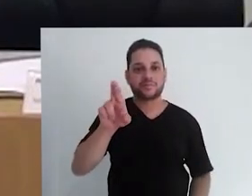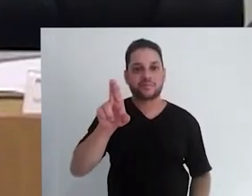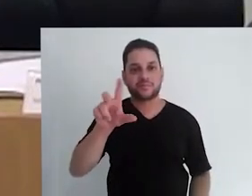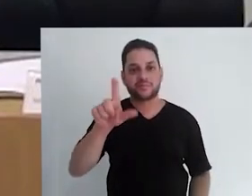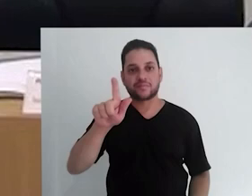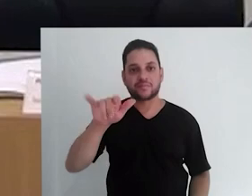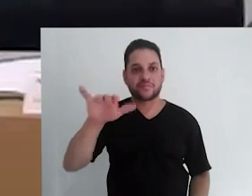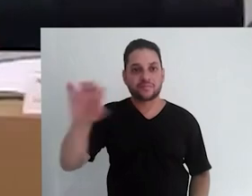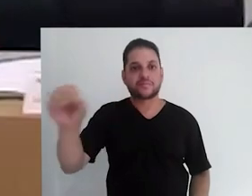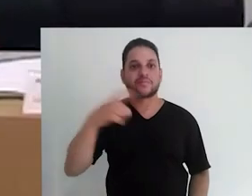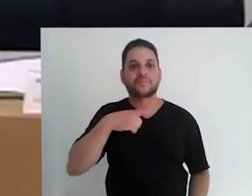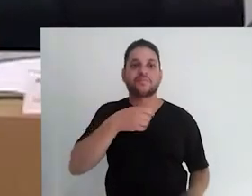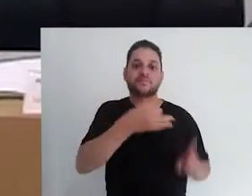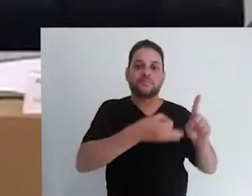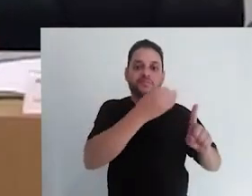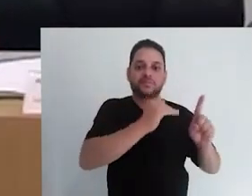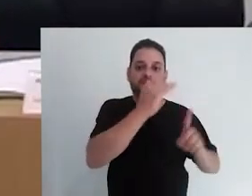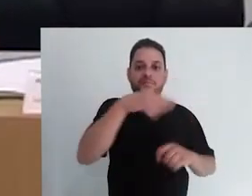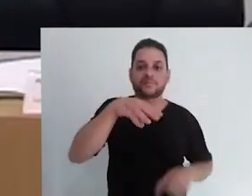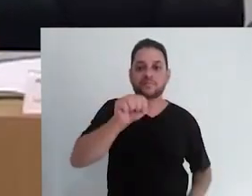Marisa Santos.